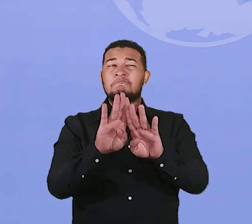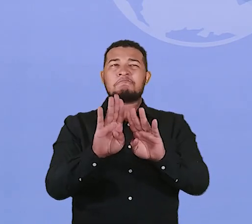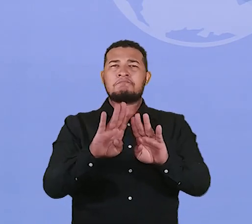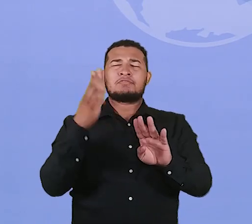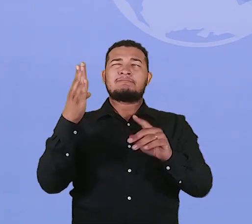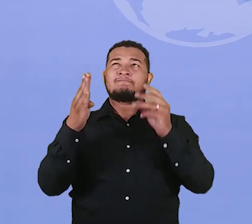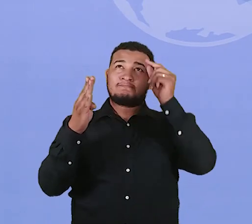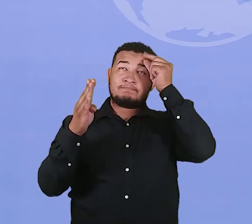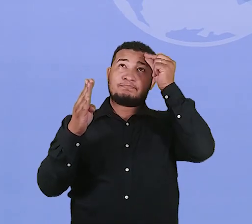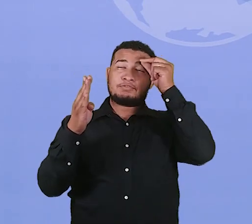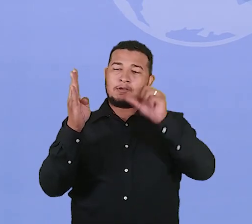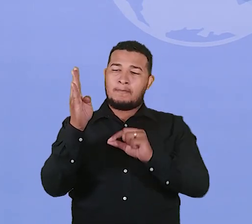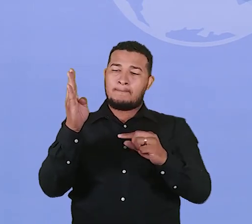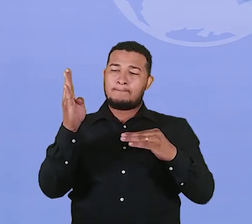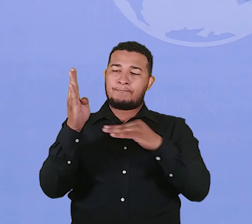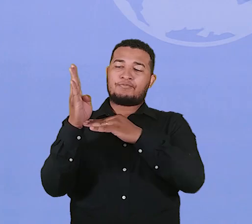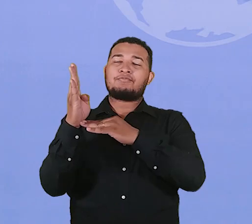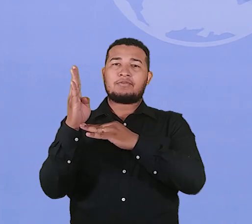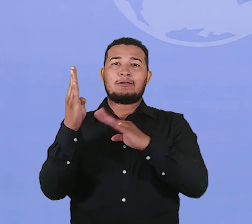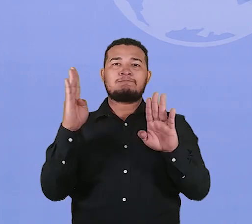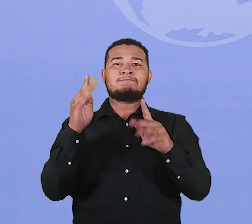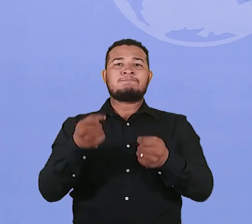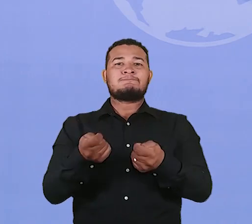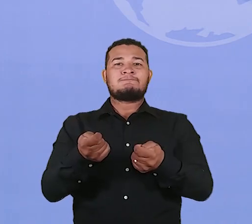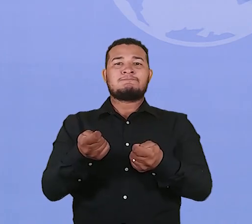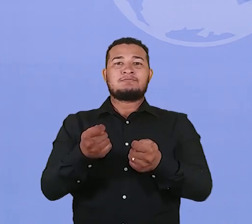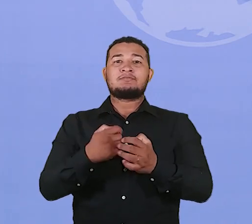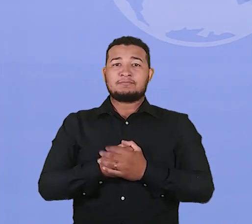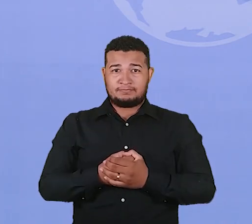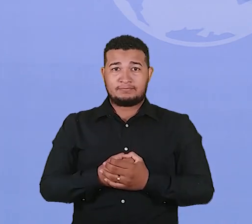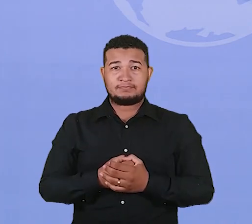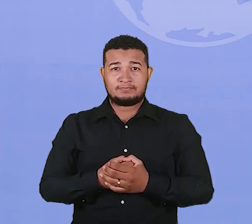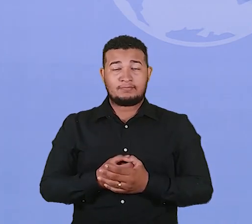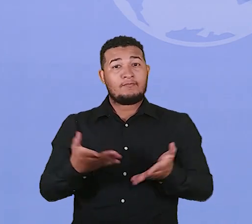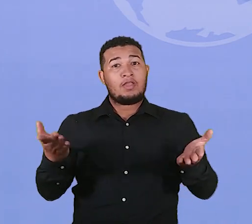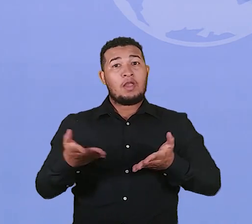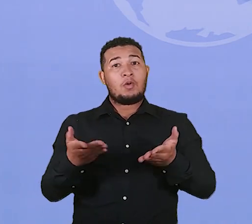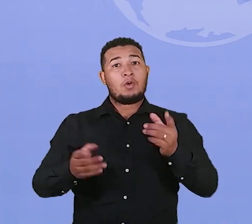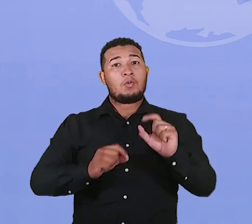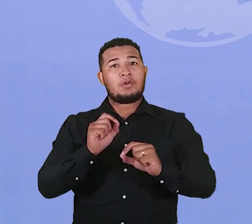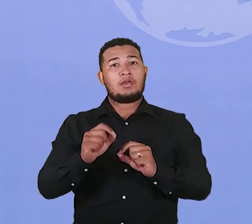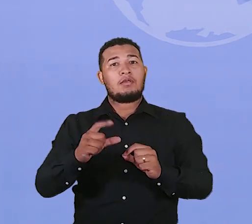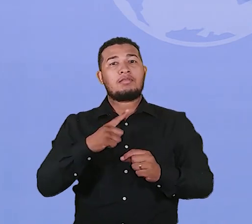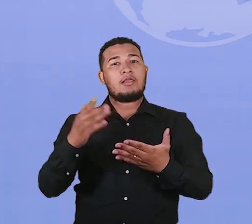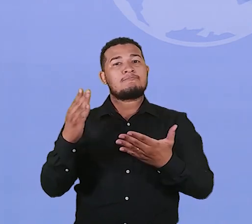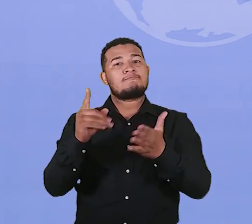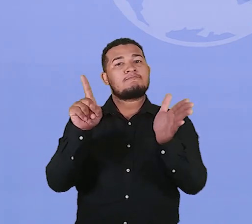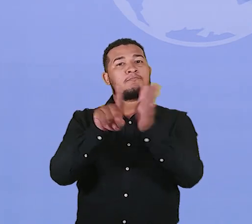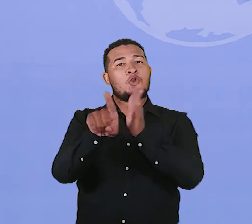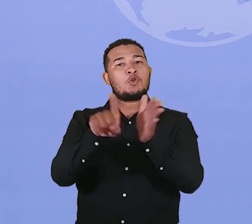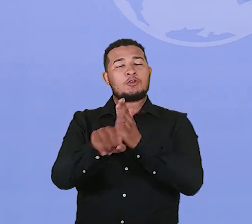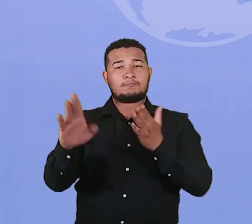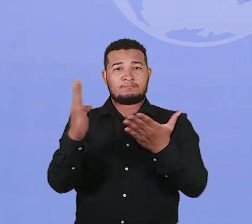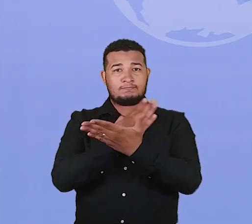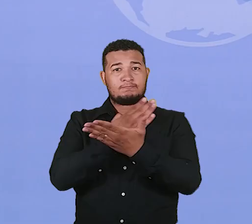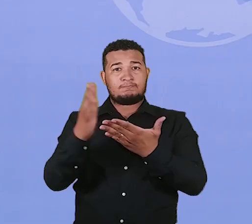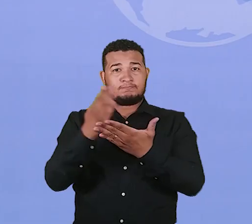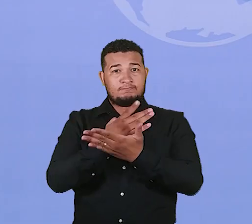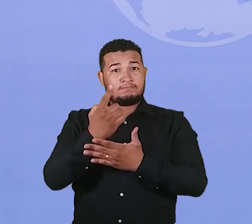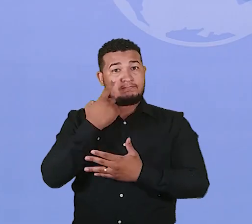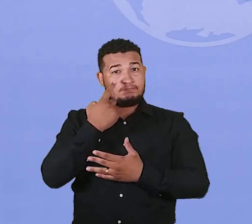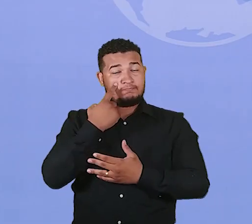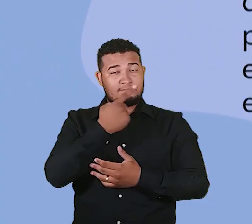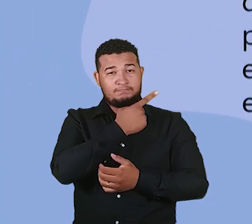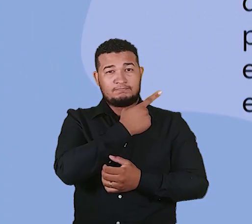atrapalhar ali é a porta tá bom agora nós vamos para algumas questões